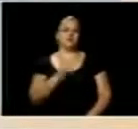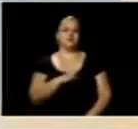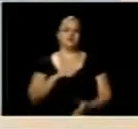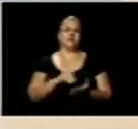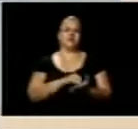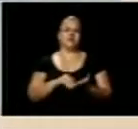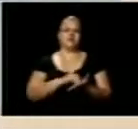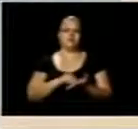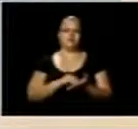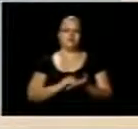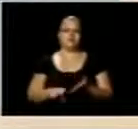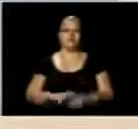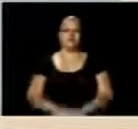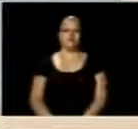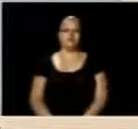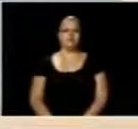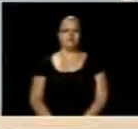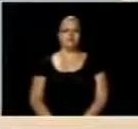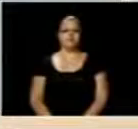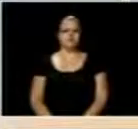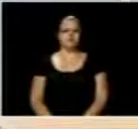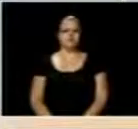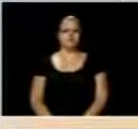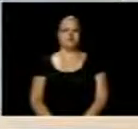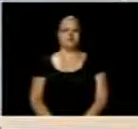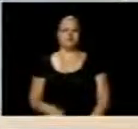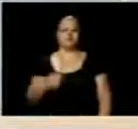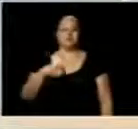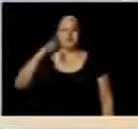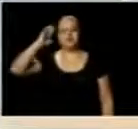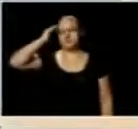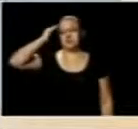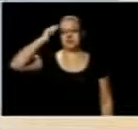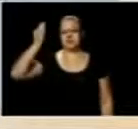aqui essa indignação desse vereador.